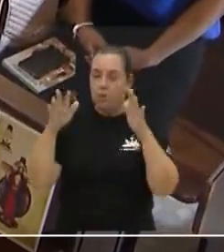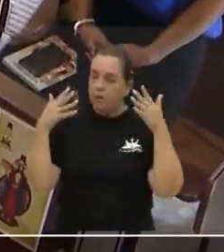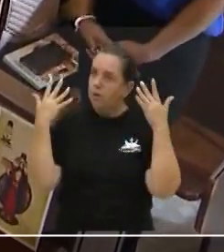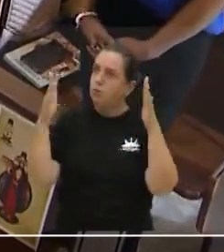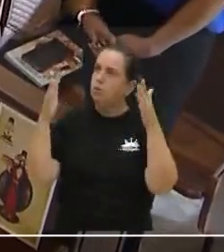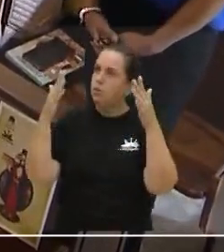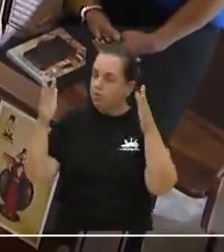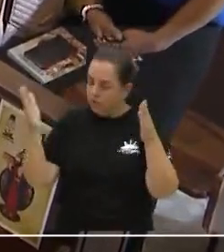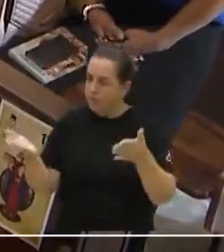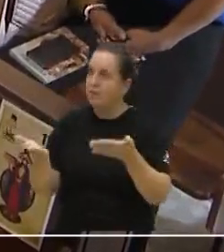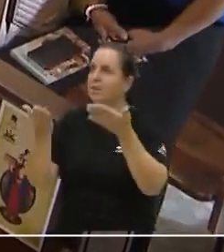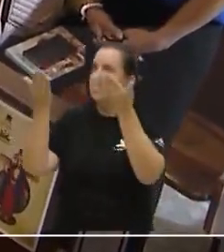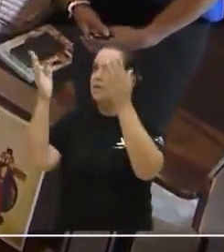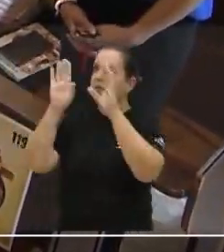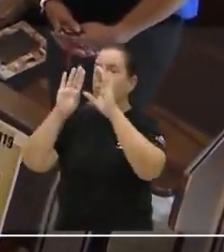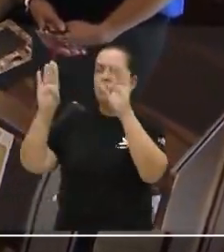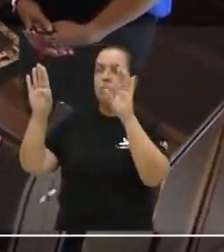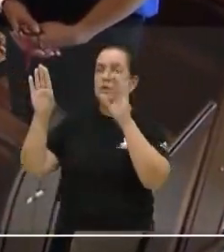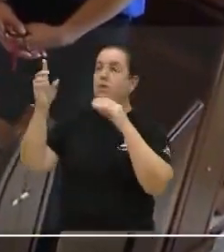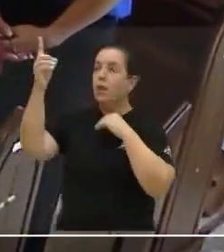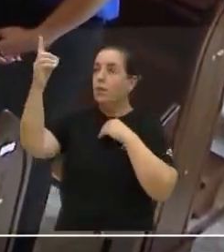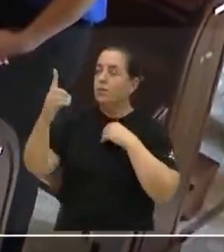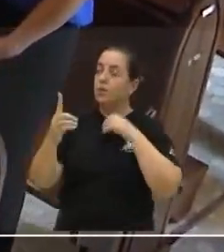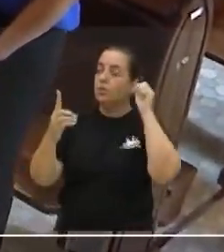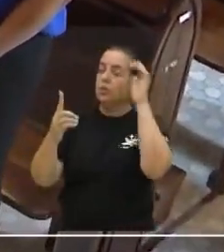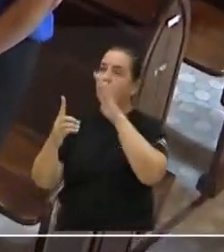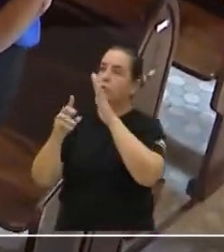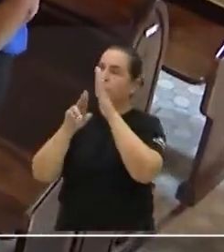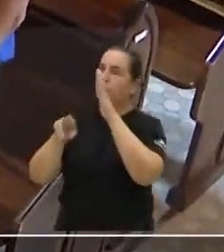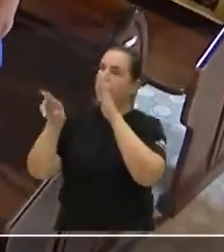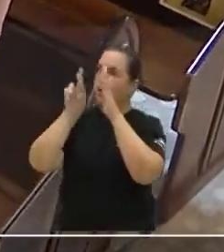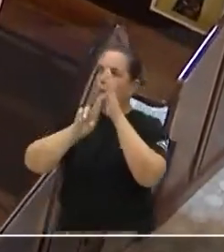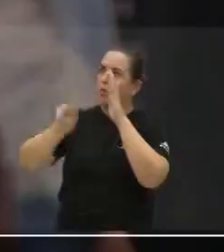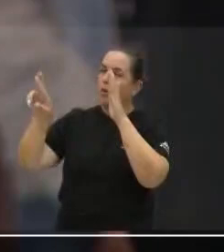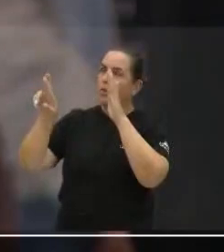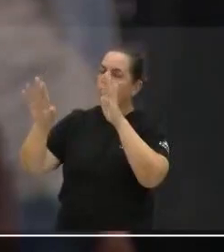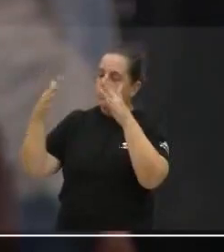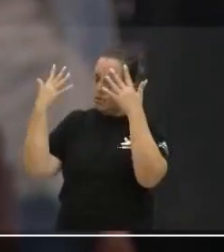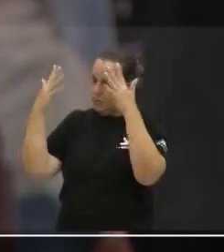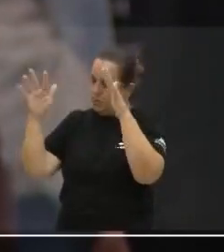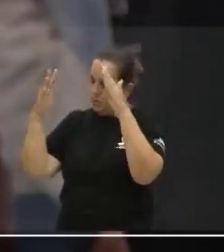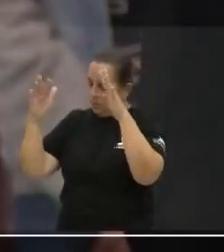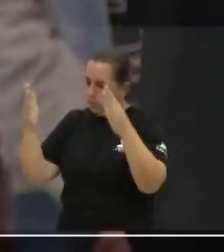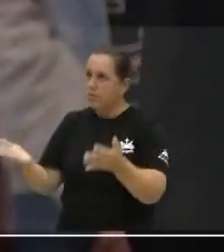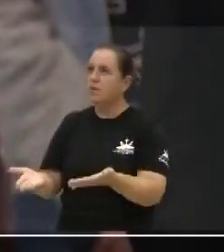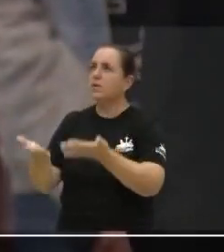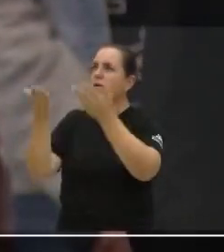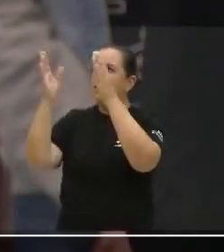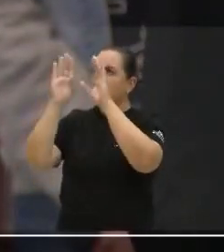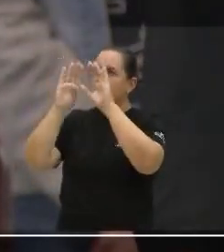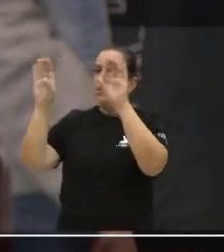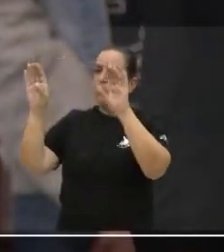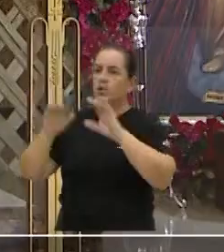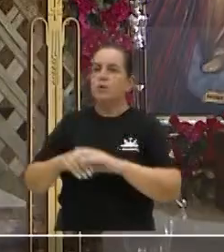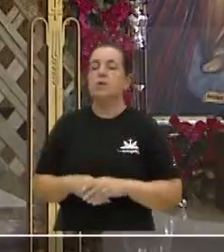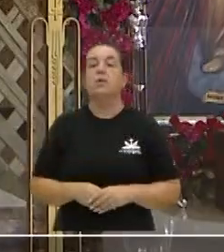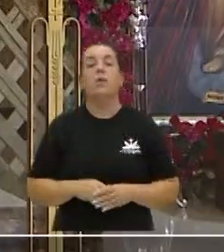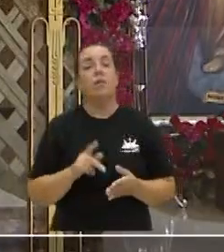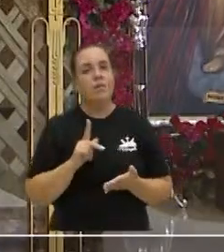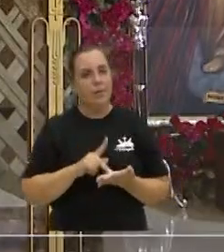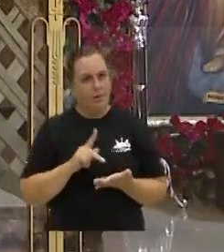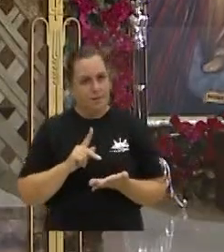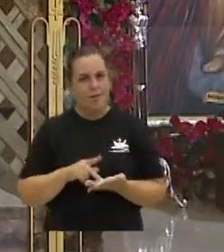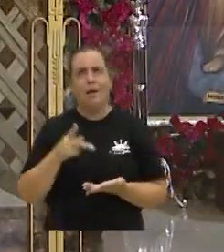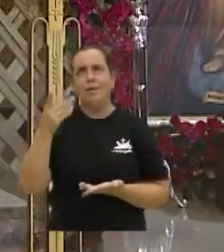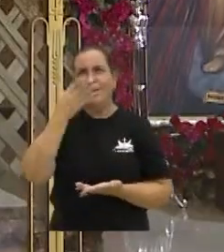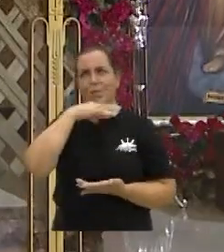vossa glória. Hosana nas alturas, bendito que vem em nome do Senhor. Hosana nas alturas. Na